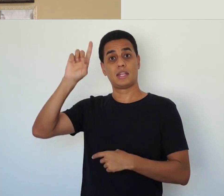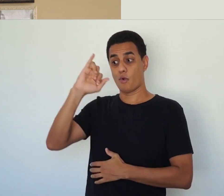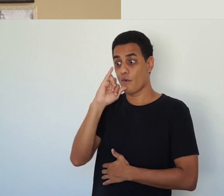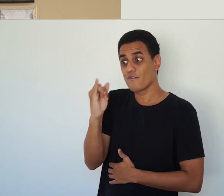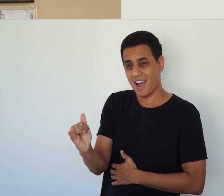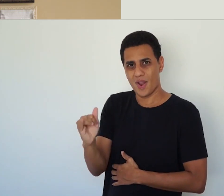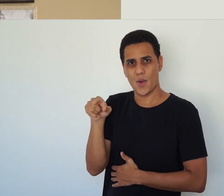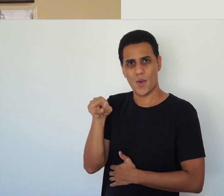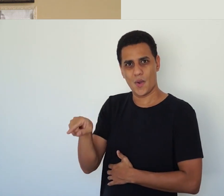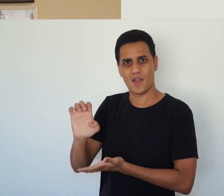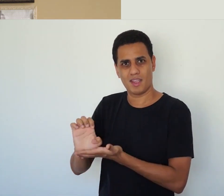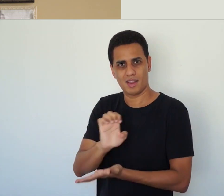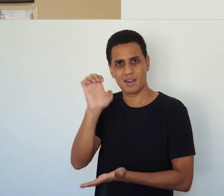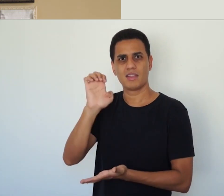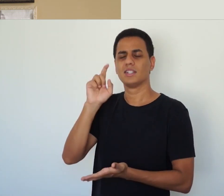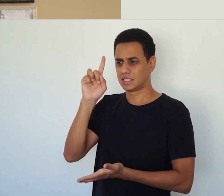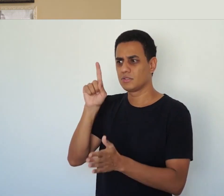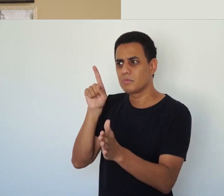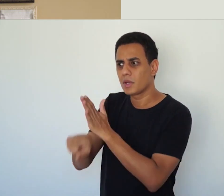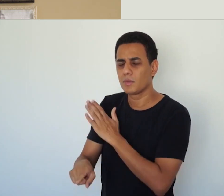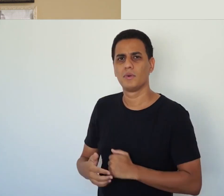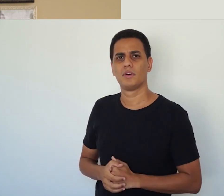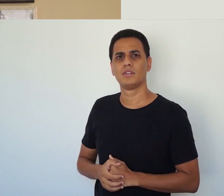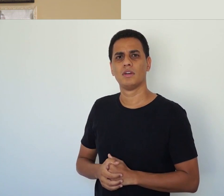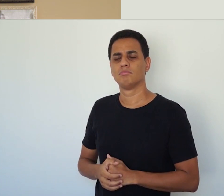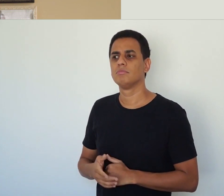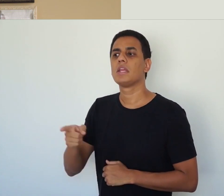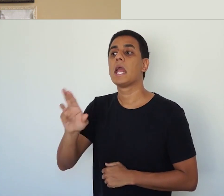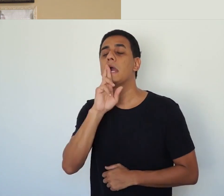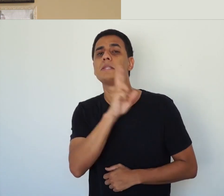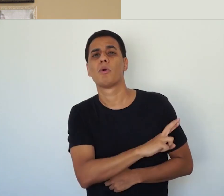14, quando Deus fala com Elias, ele diz o seguinte,